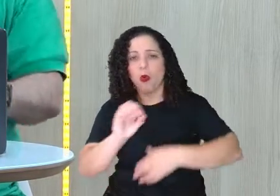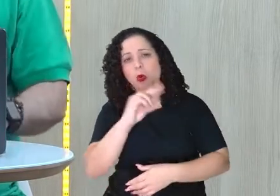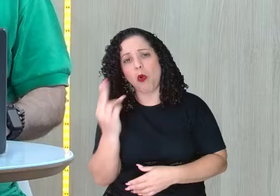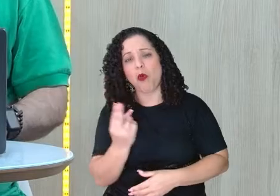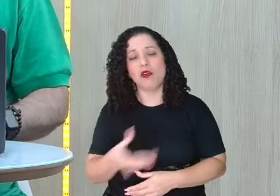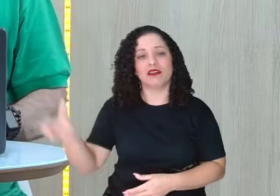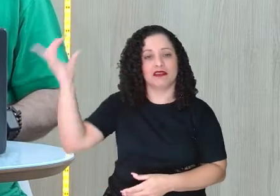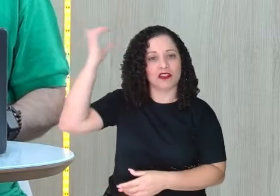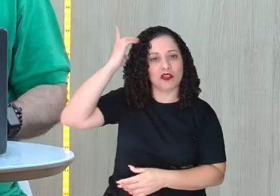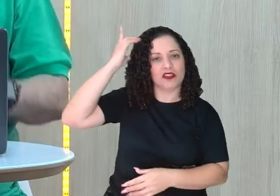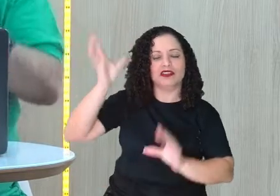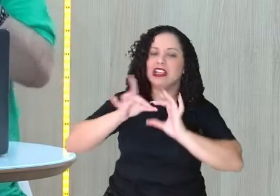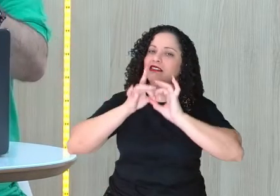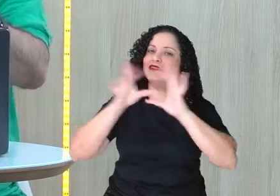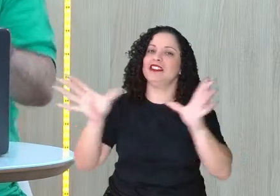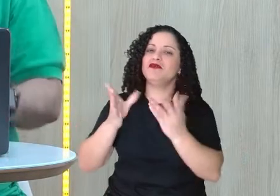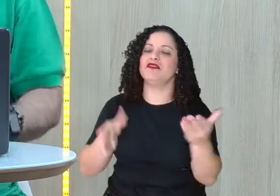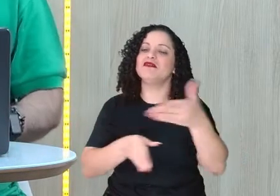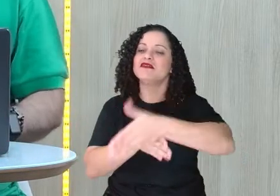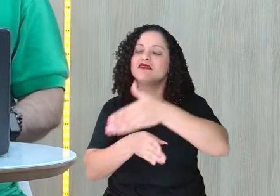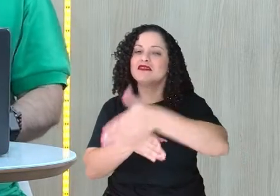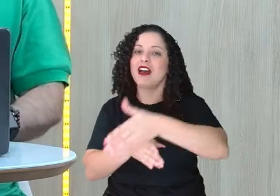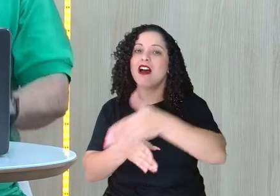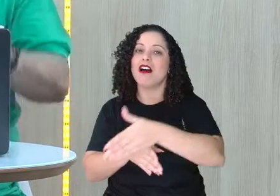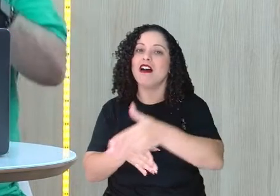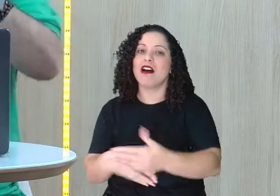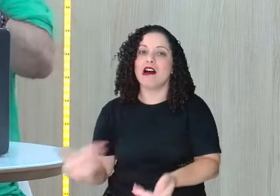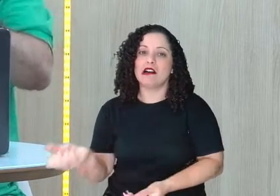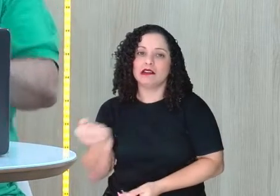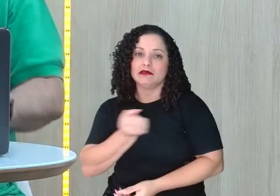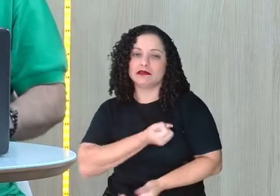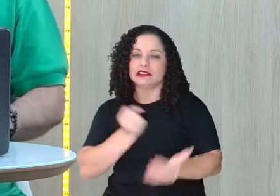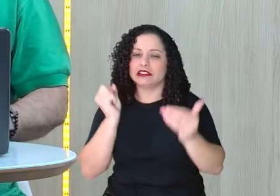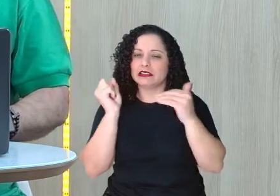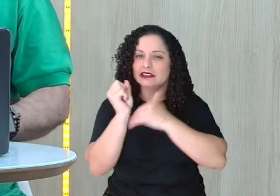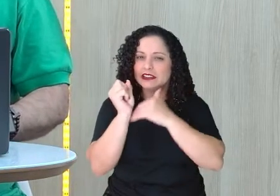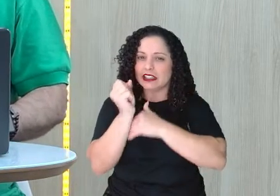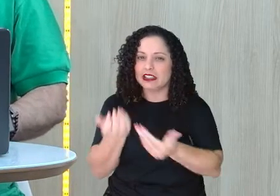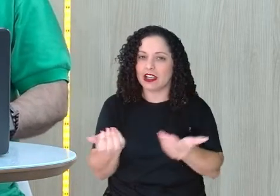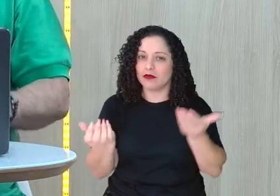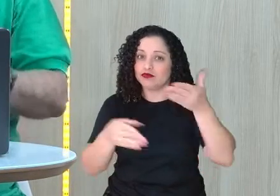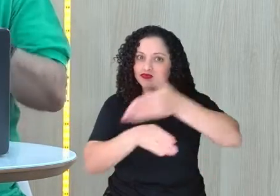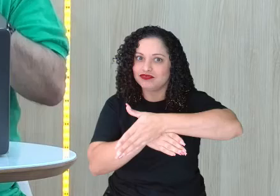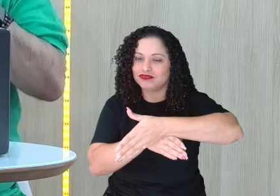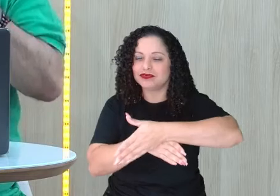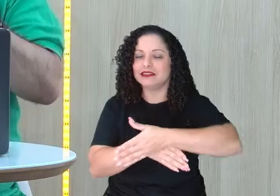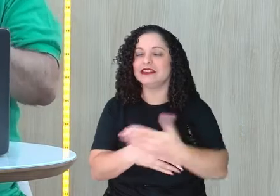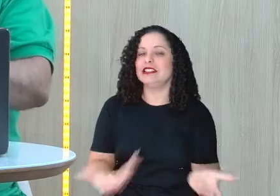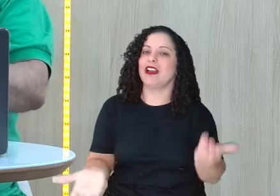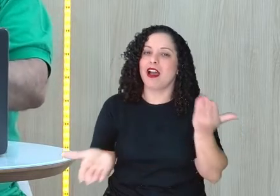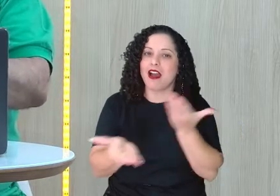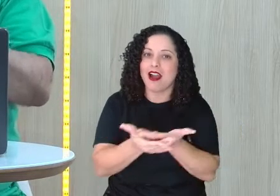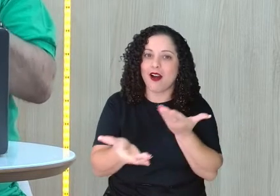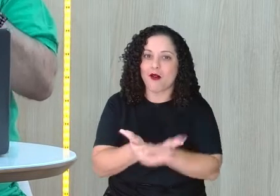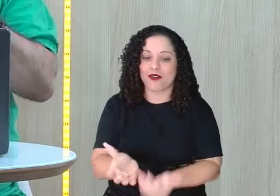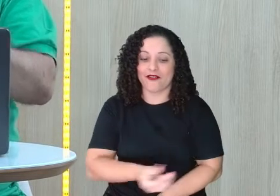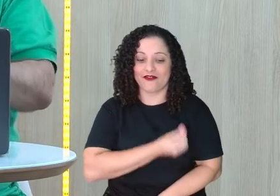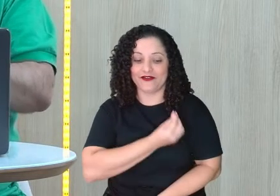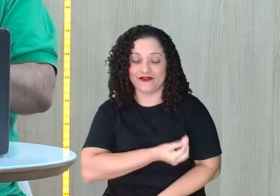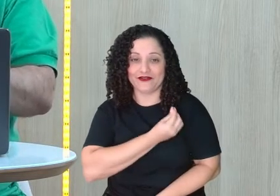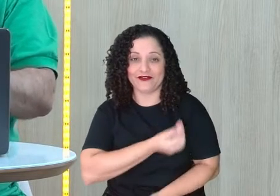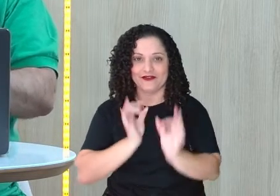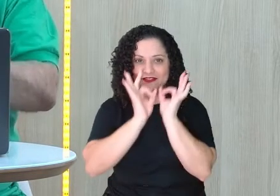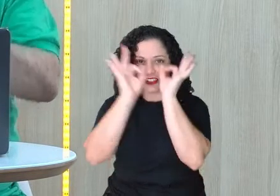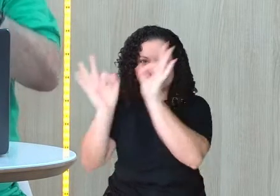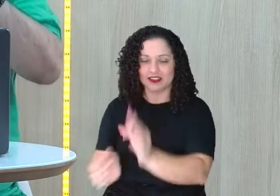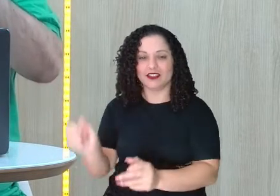faz ali o seu login, a escola vai lhe ajudar nisso e você pode ter acesso às nossas aulas ao vivo com o uso